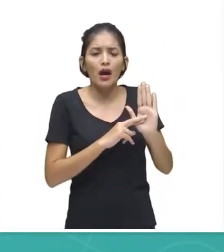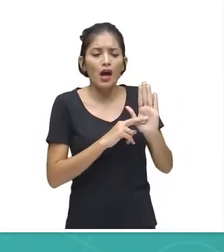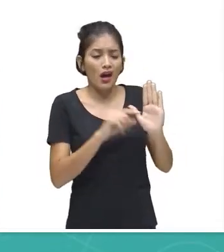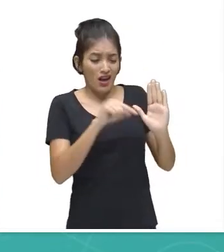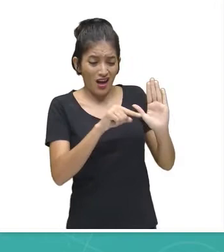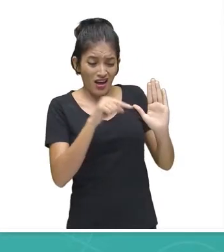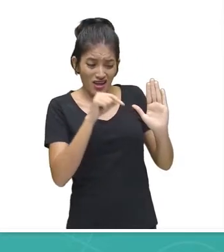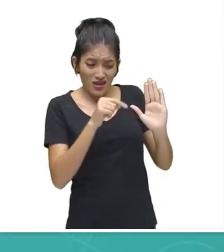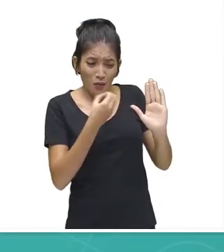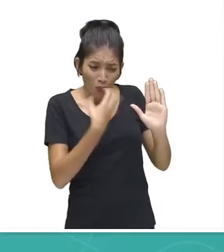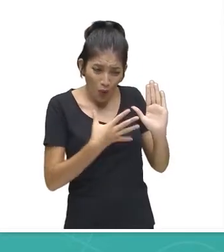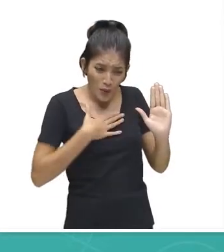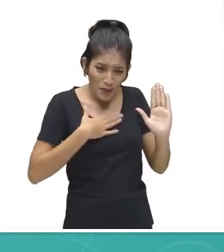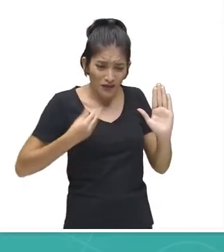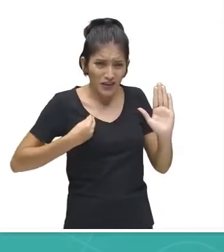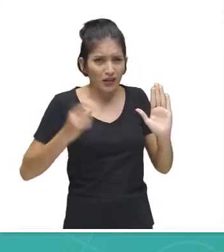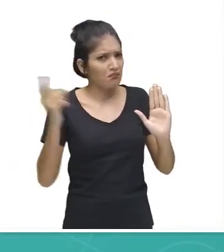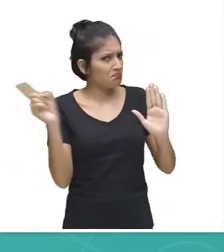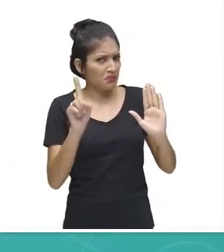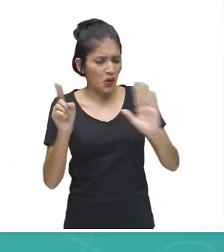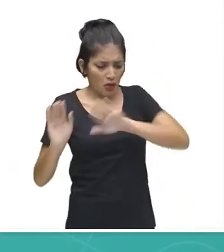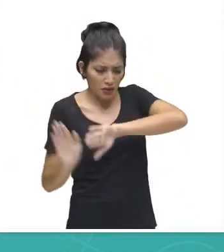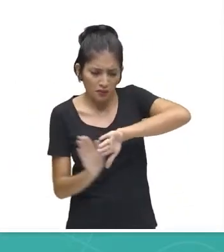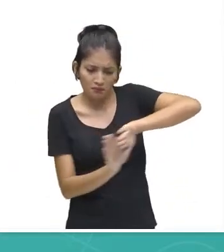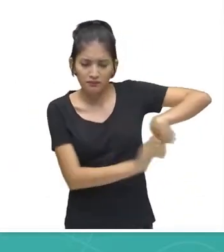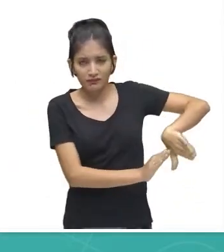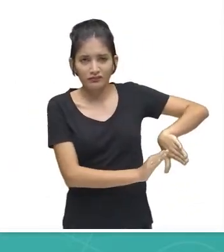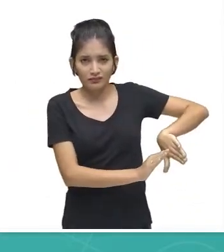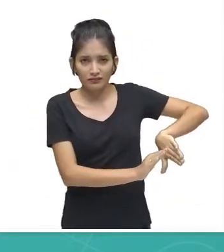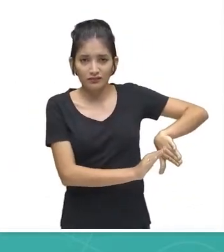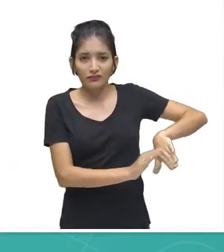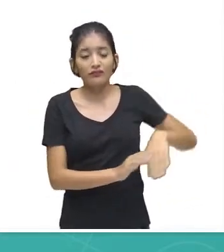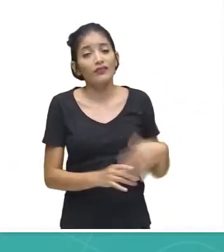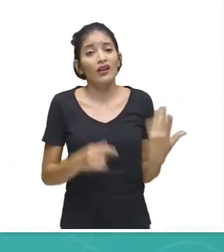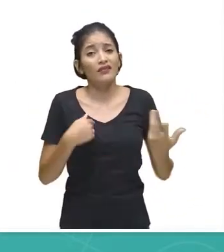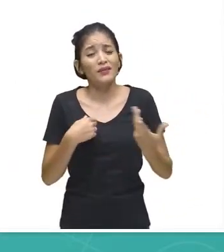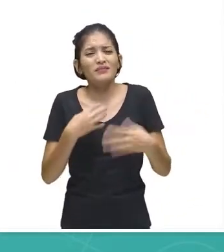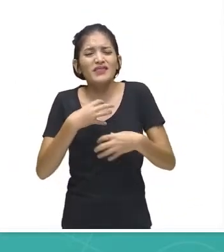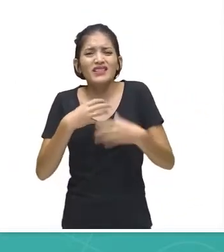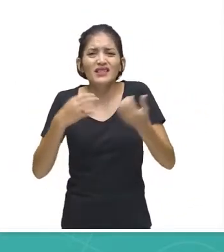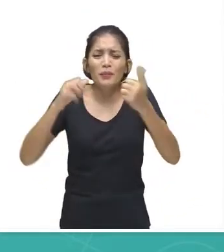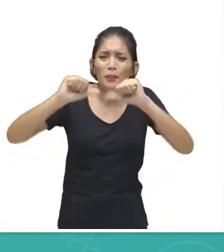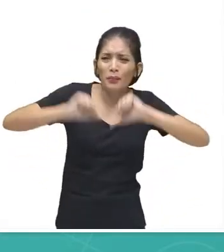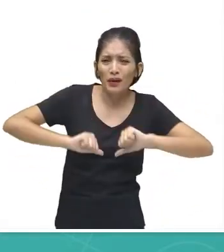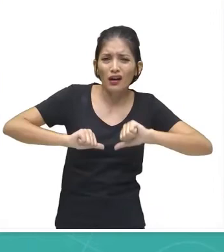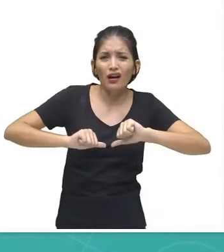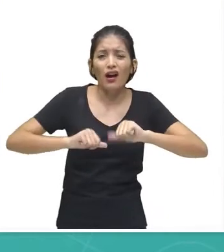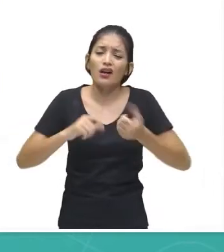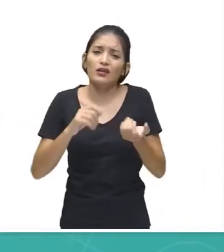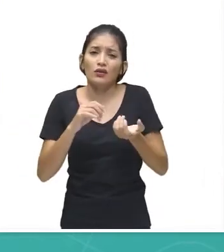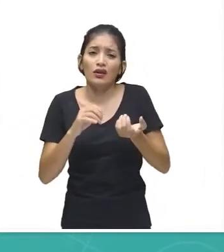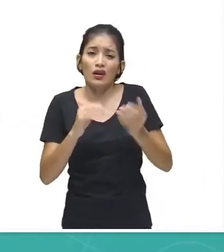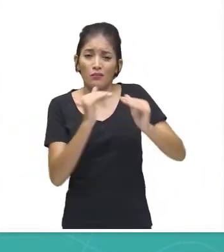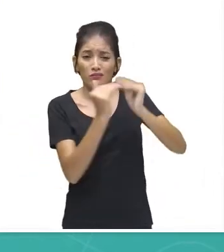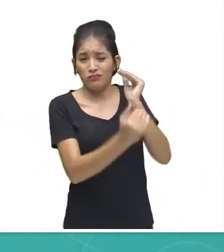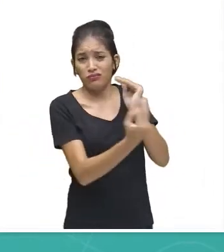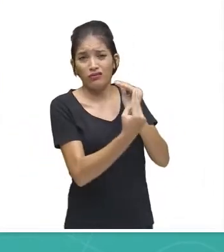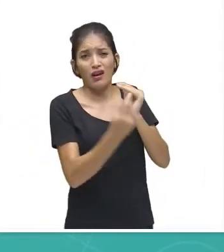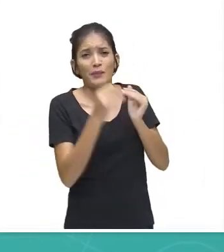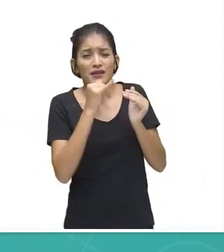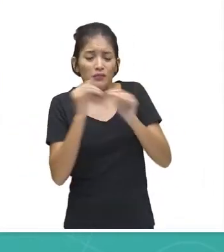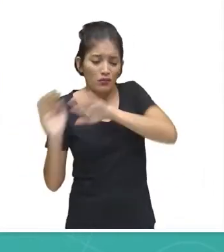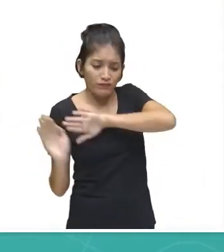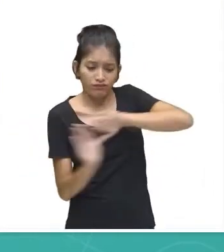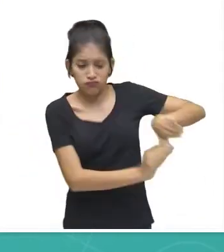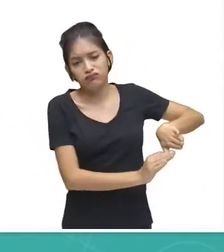ser bom para a minha vida, não vai me trazer benefício, vai prejudicar em algum momento, então o contravalor é algo que eu